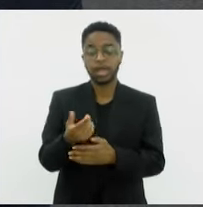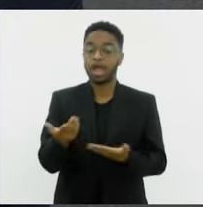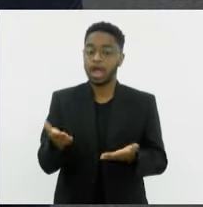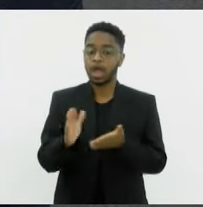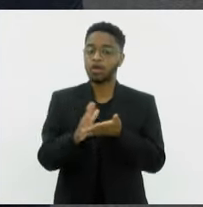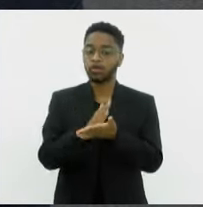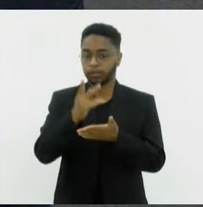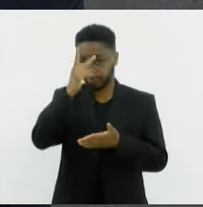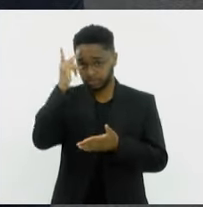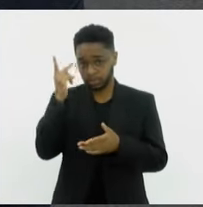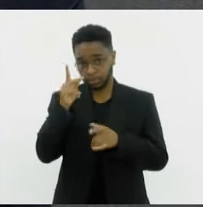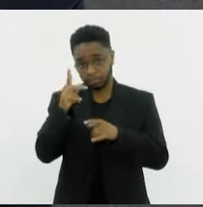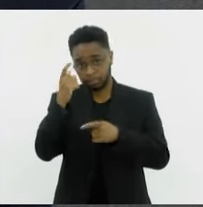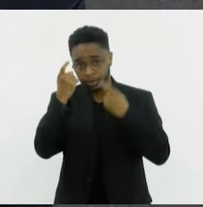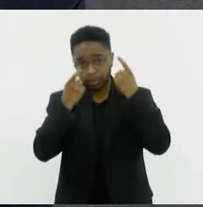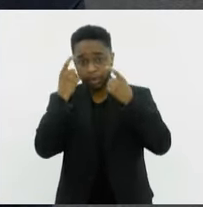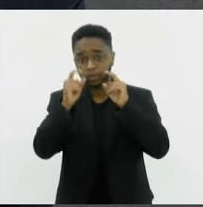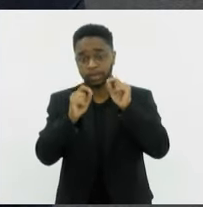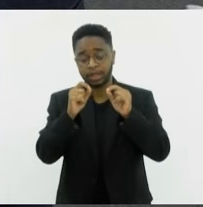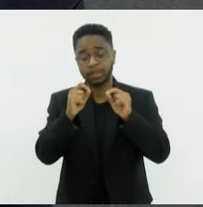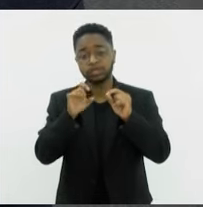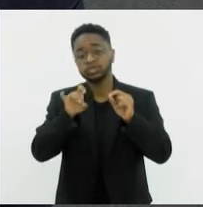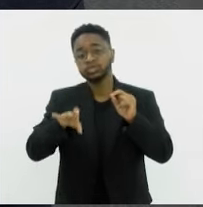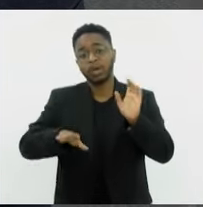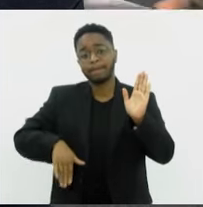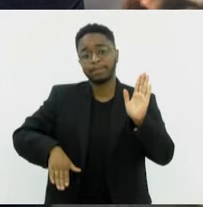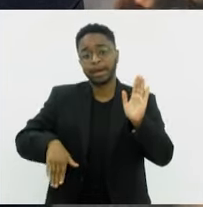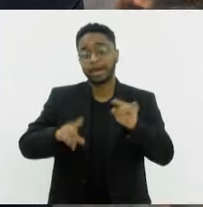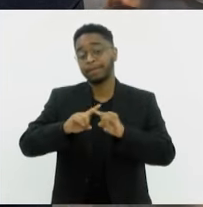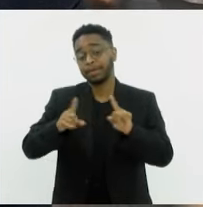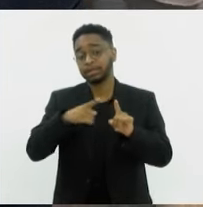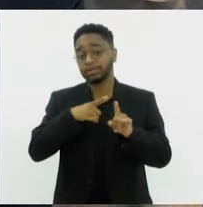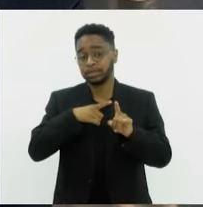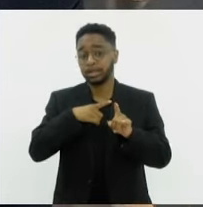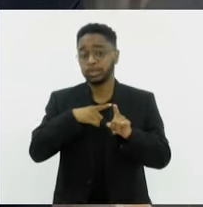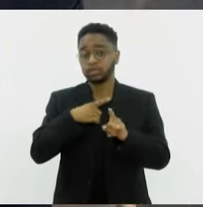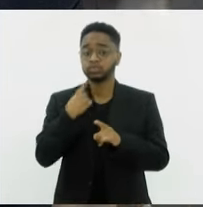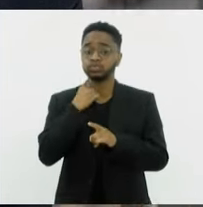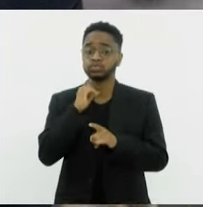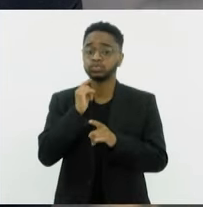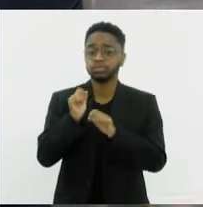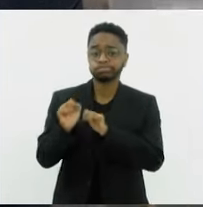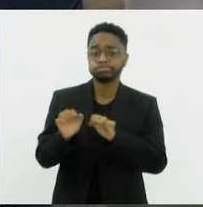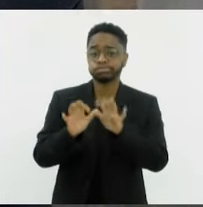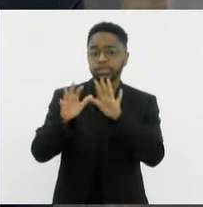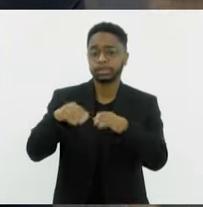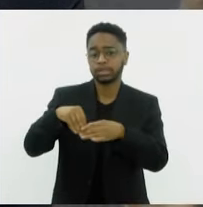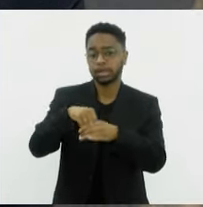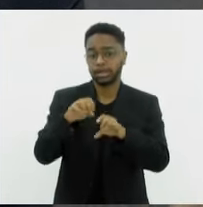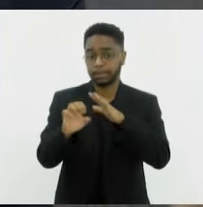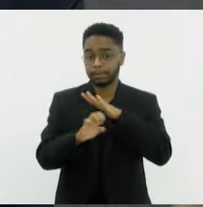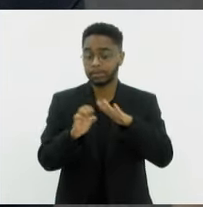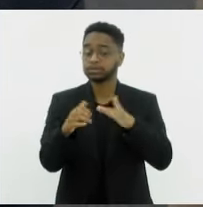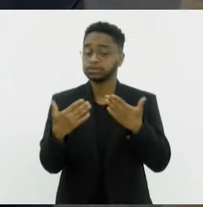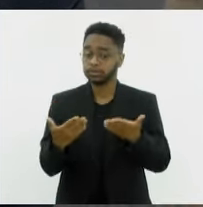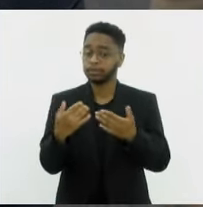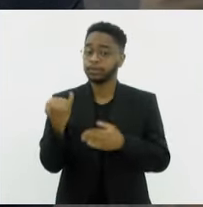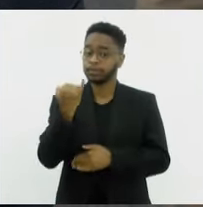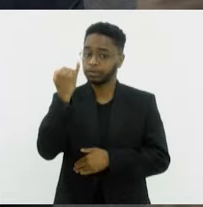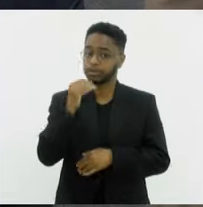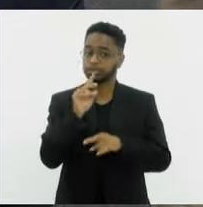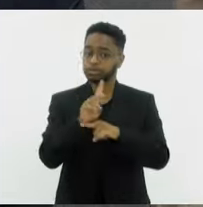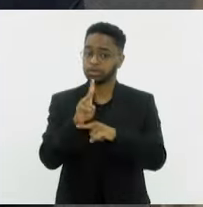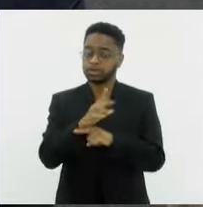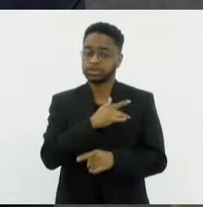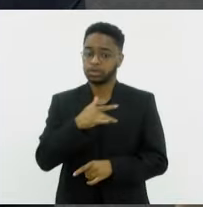preocupados com a praia e falam, tem uma poluição dentro das empresas. E a gente defender isso é muito importante, porque a saúde e a vida de quem